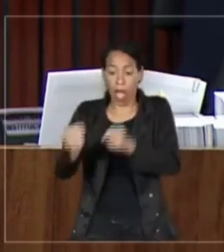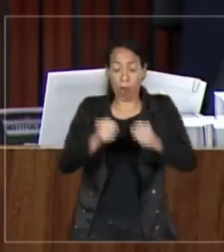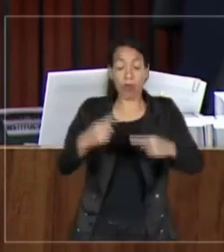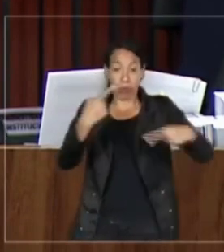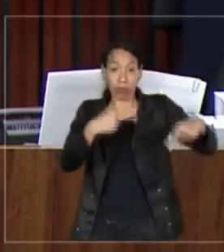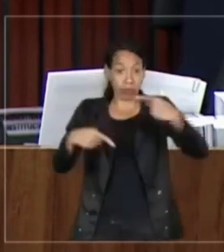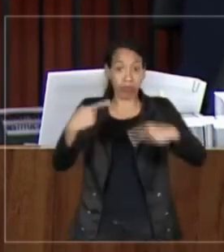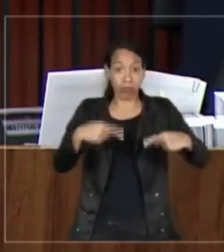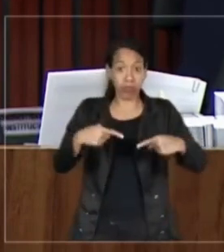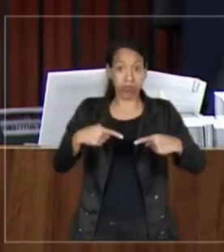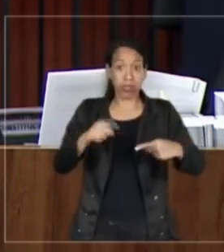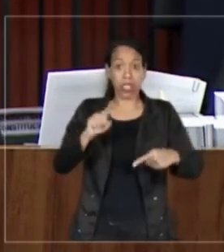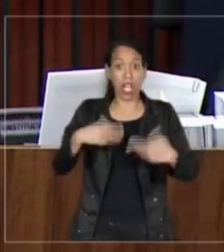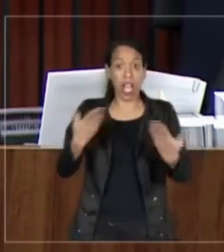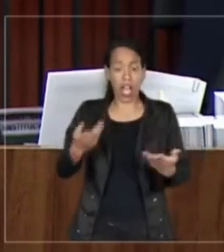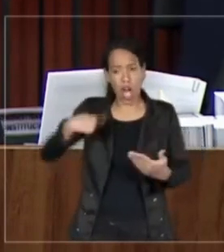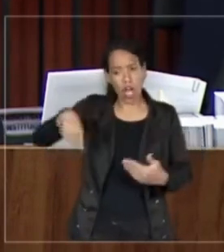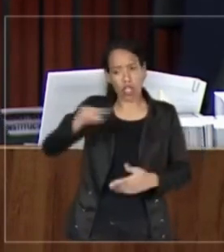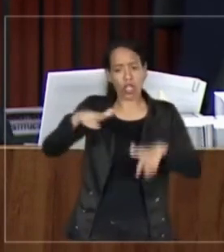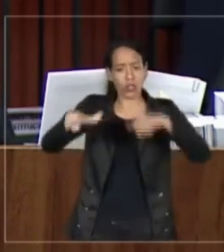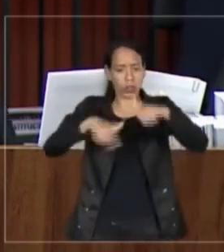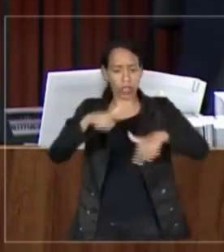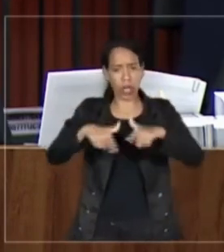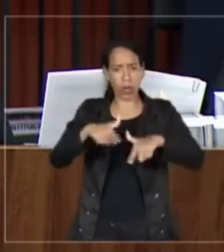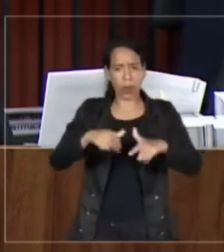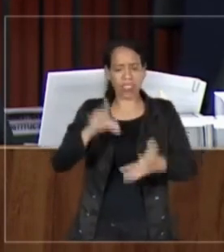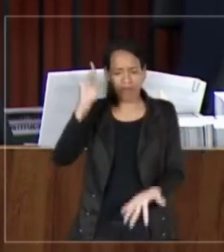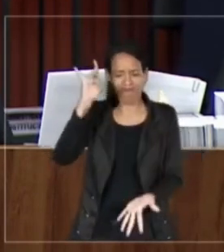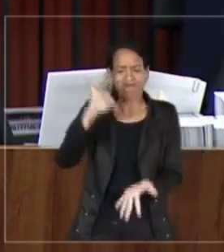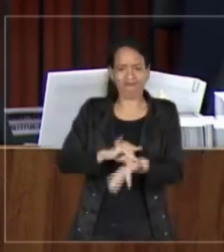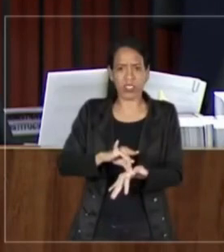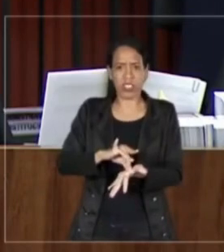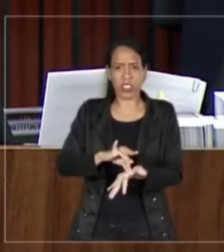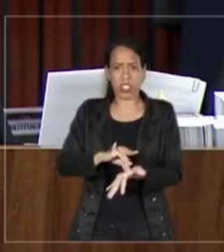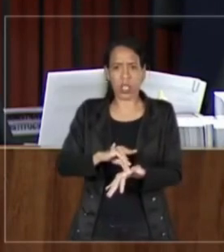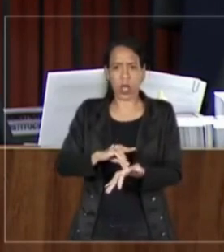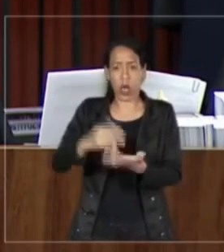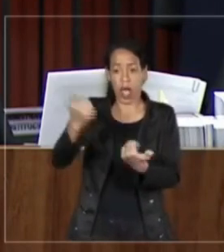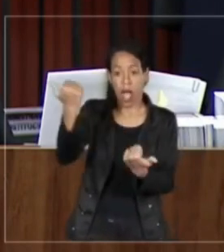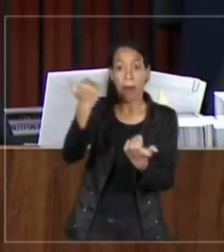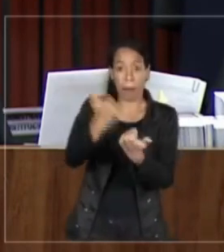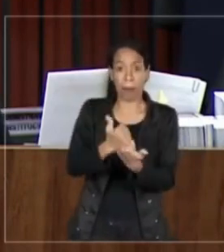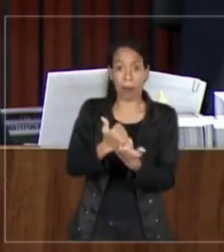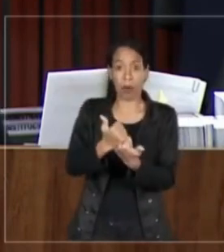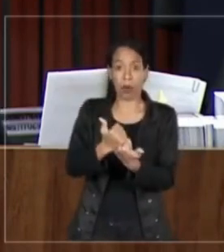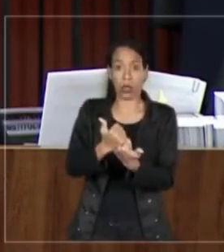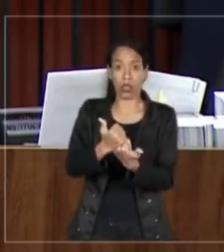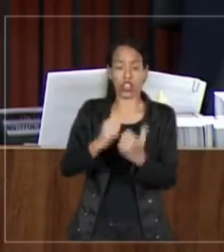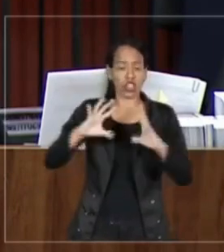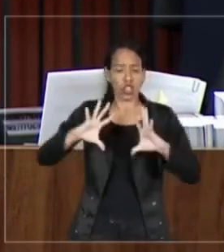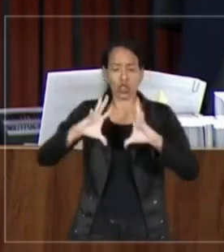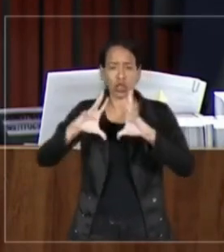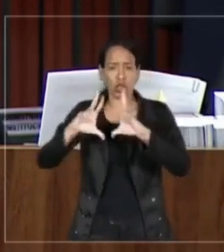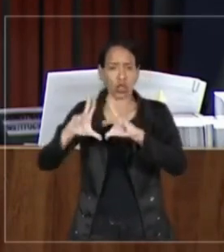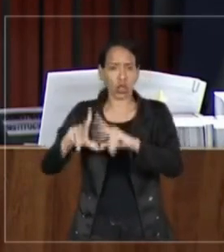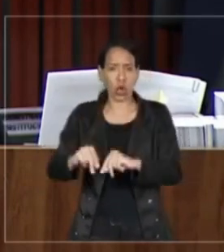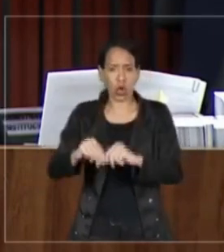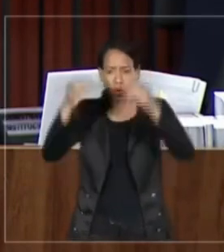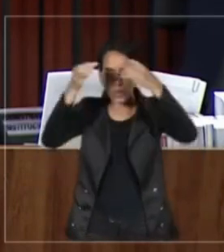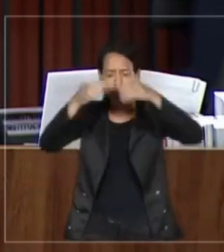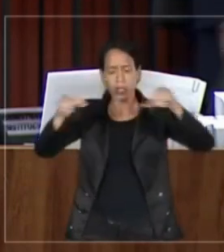a nossa missão e tenho absoluta certeza que com o apoio de todo